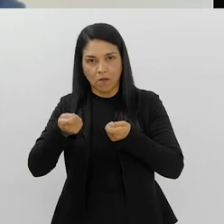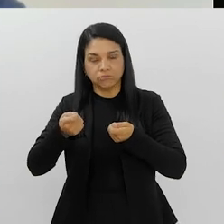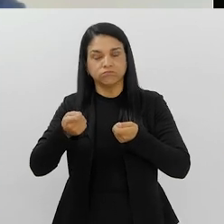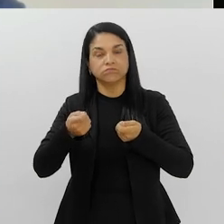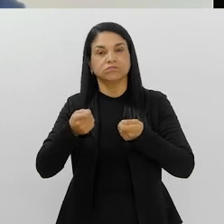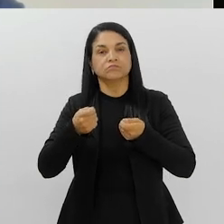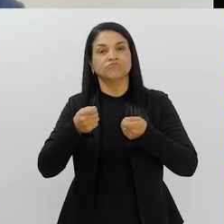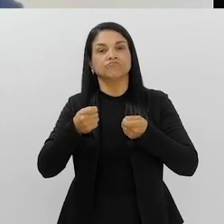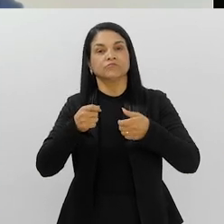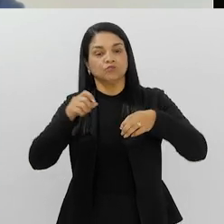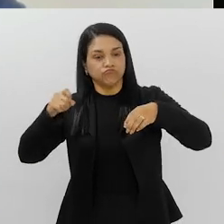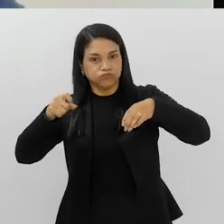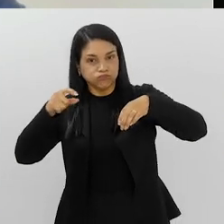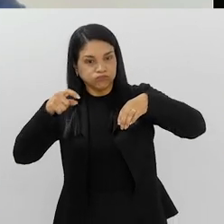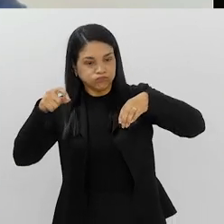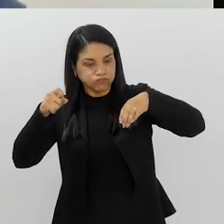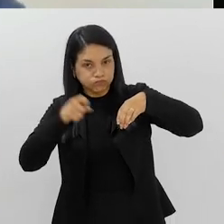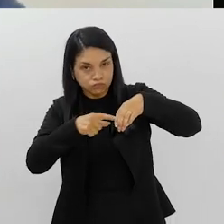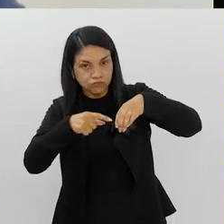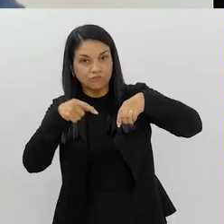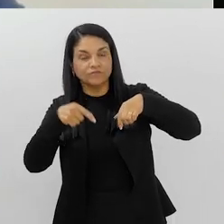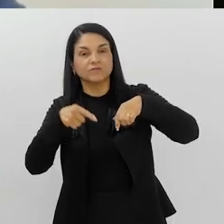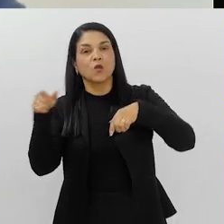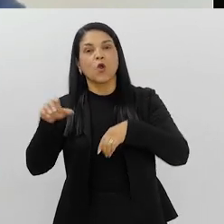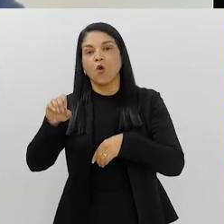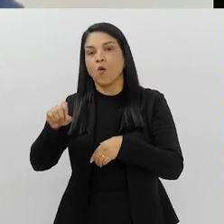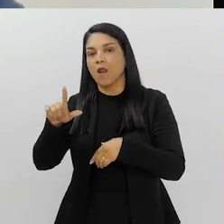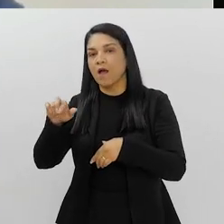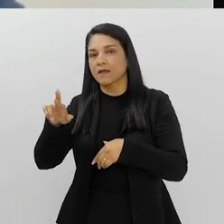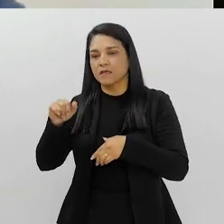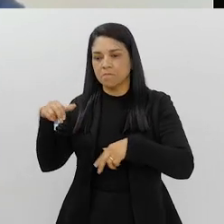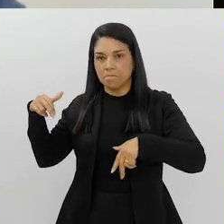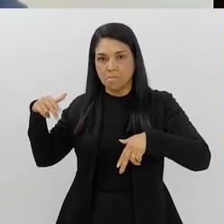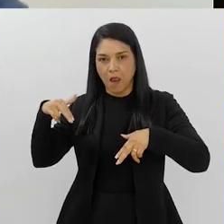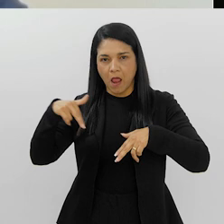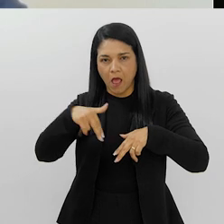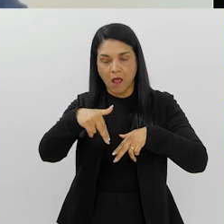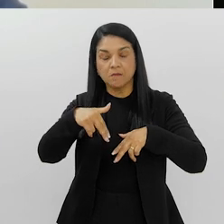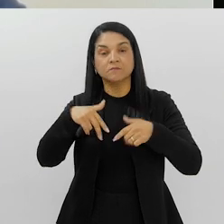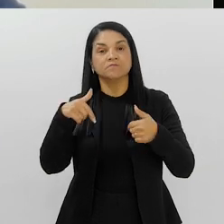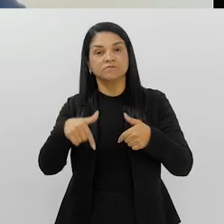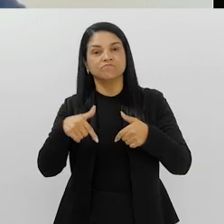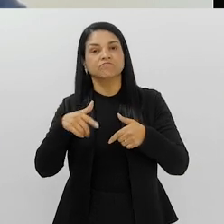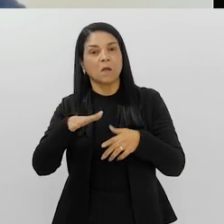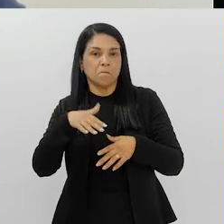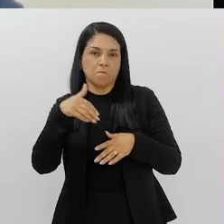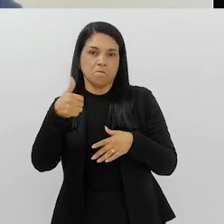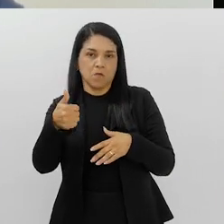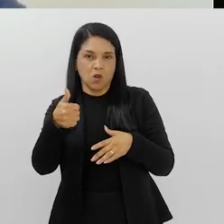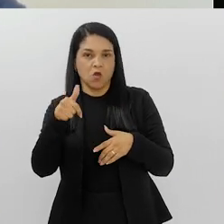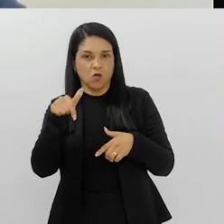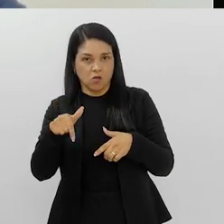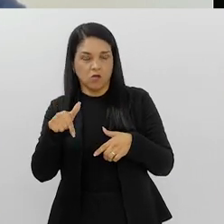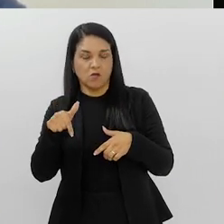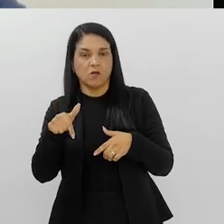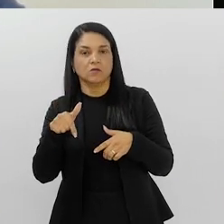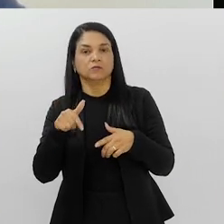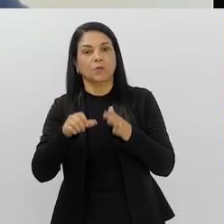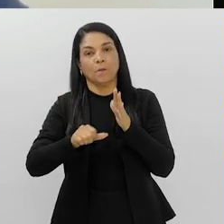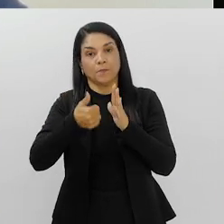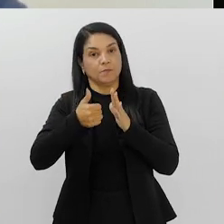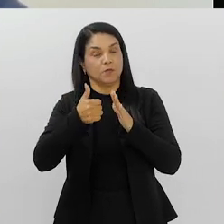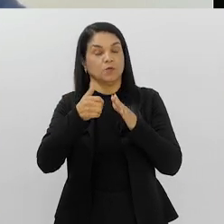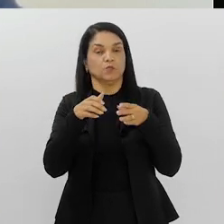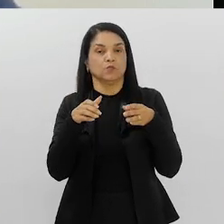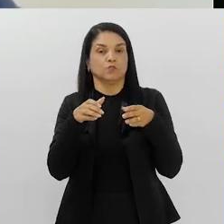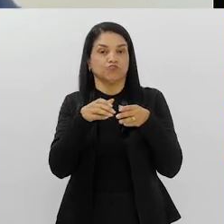que o Olaria fez o gol, né, o Olaria empatou o jogo aí. O Olaria teve mais ações, teve mais volume, né, eu acho que eles terminaram melhor naquele primeiro jogo.